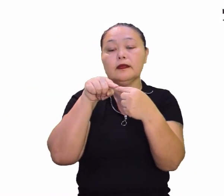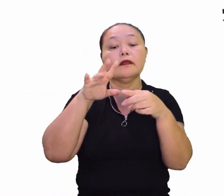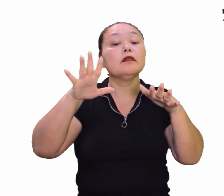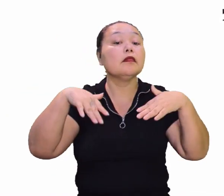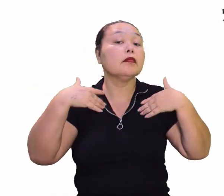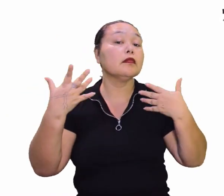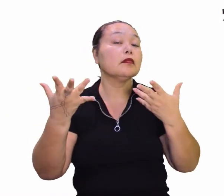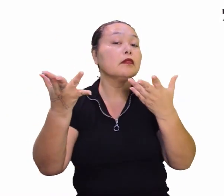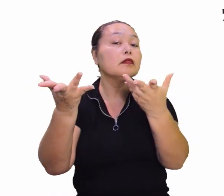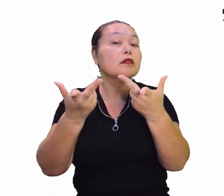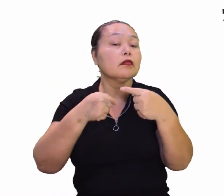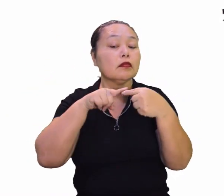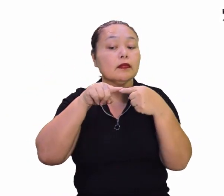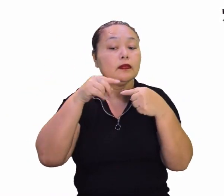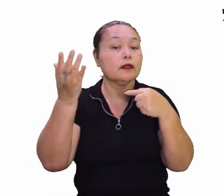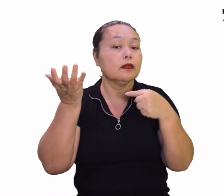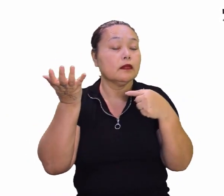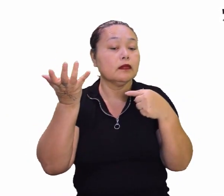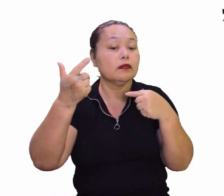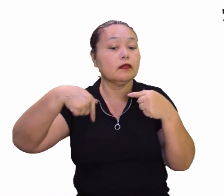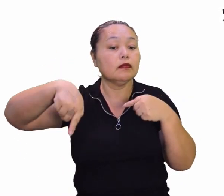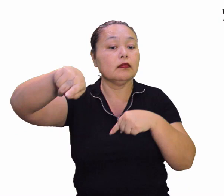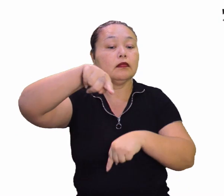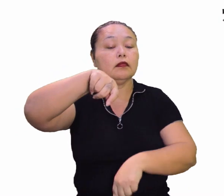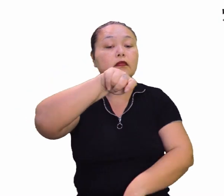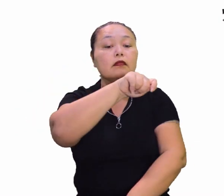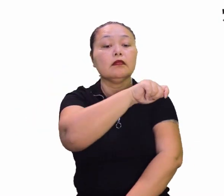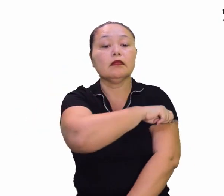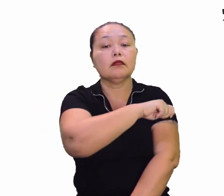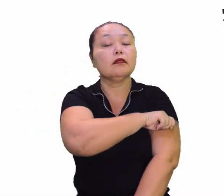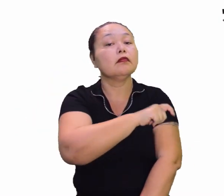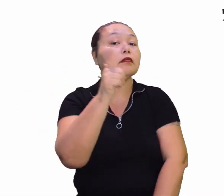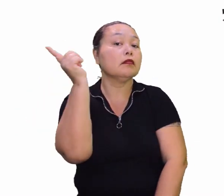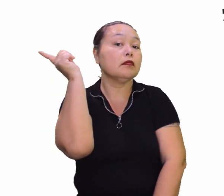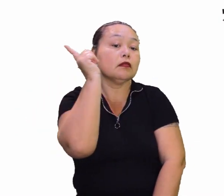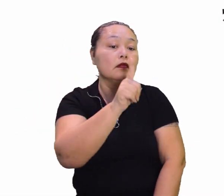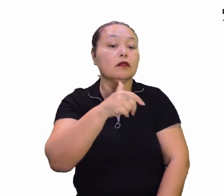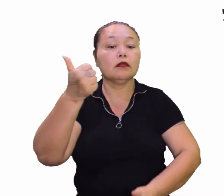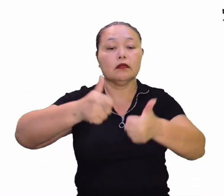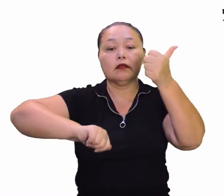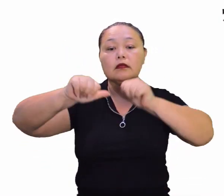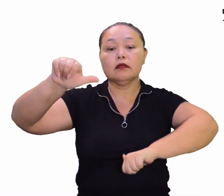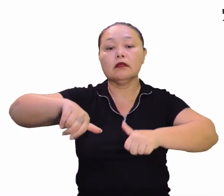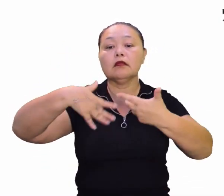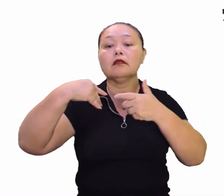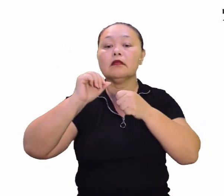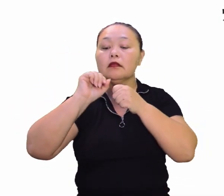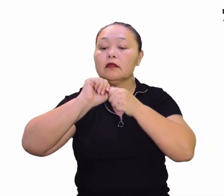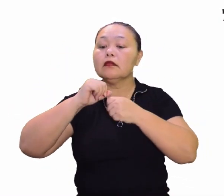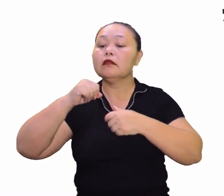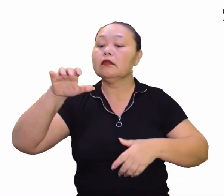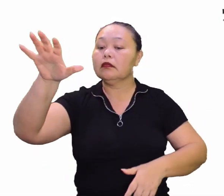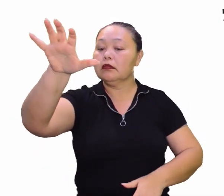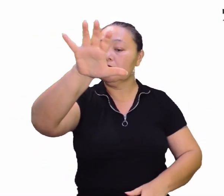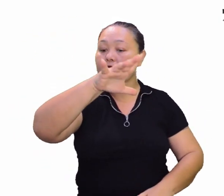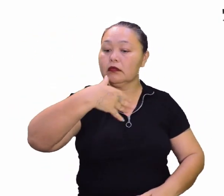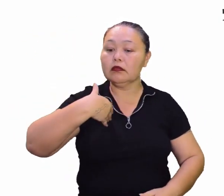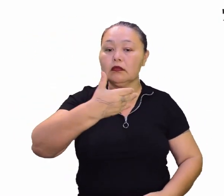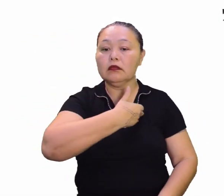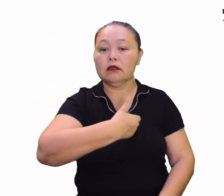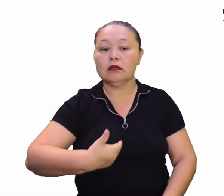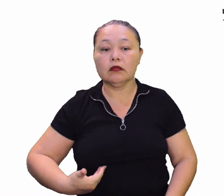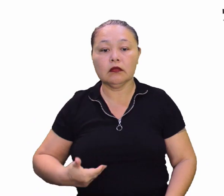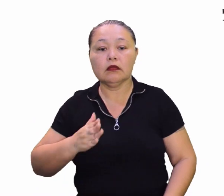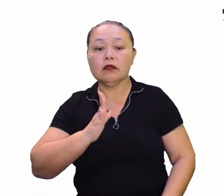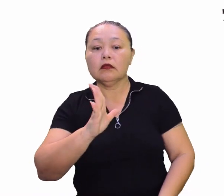é a habilidade que a gente quer que o nosso aluno alcance, Rogério? Analisar a ação dos estados nacionais no que se refere